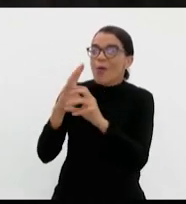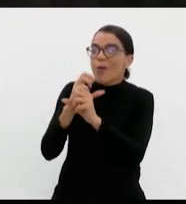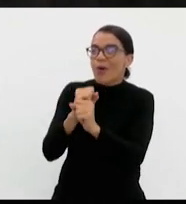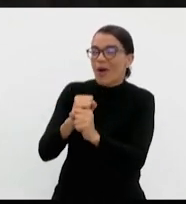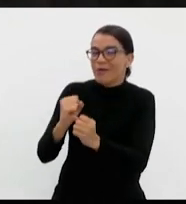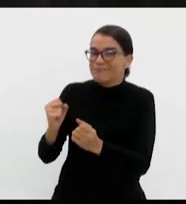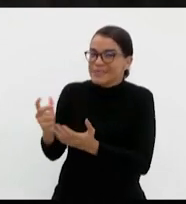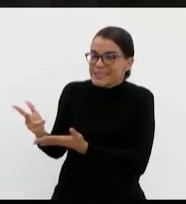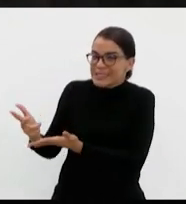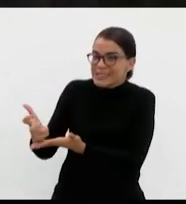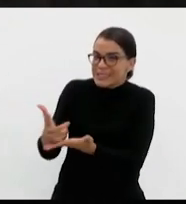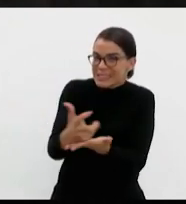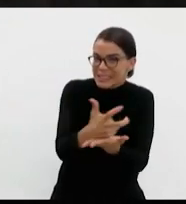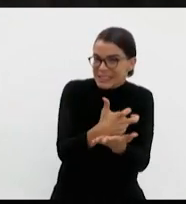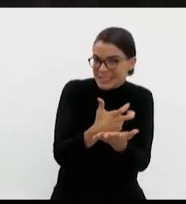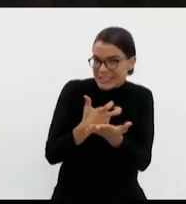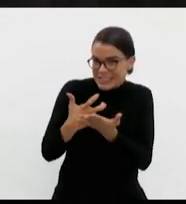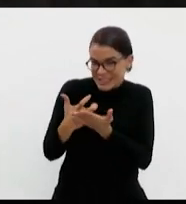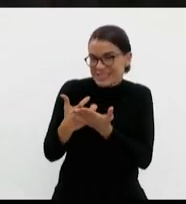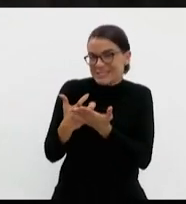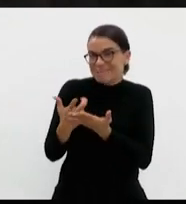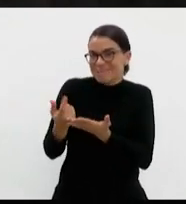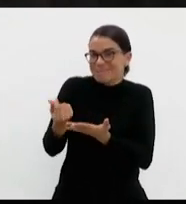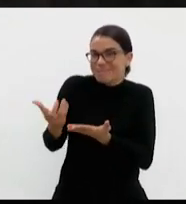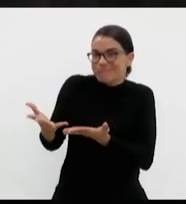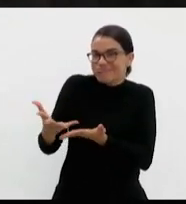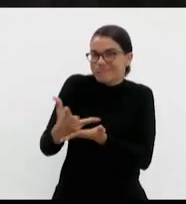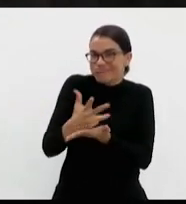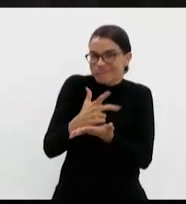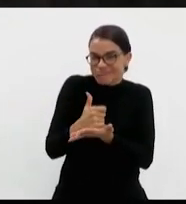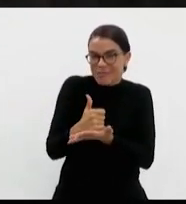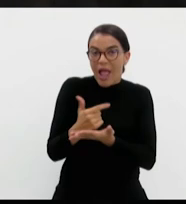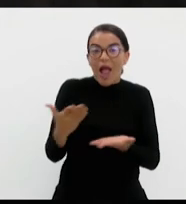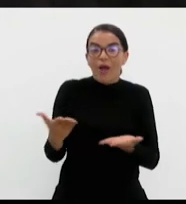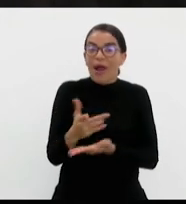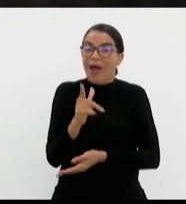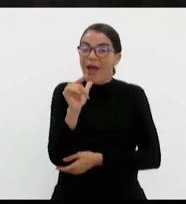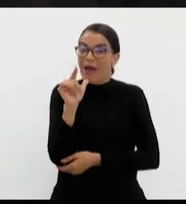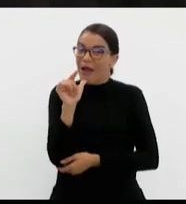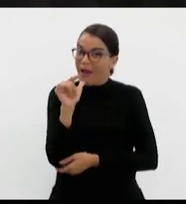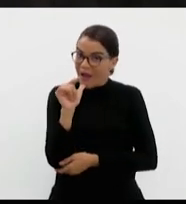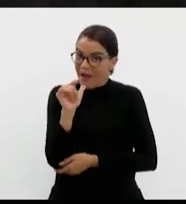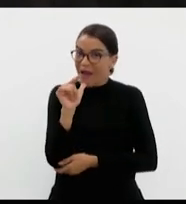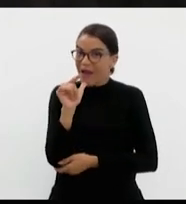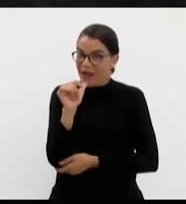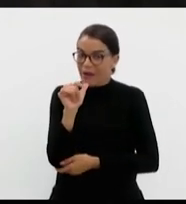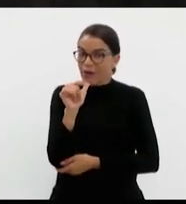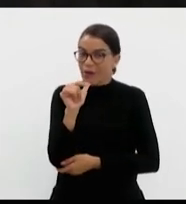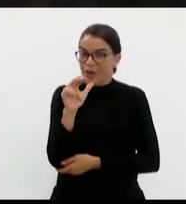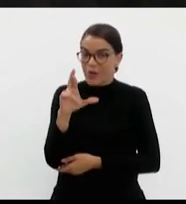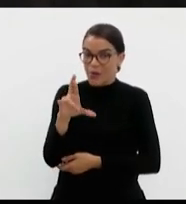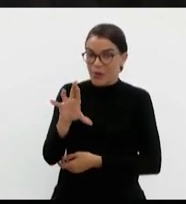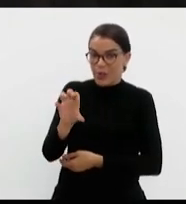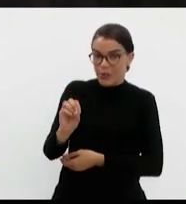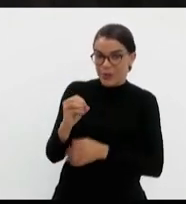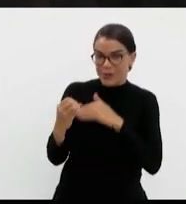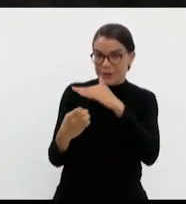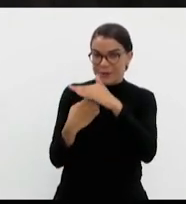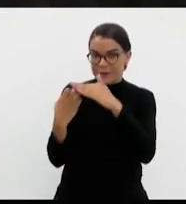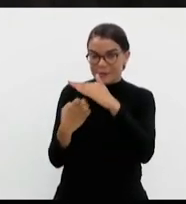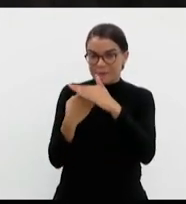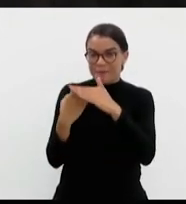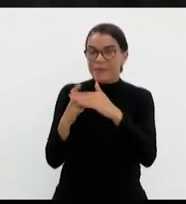concessão. E aí eu vou para Águas, porque Águas do Rio fez